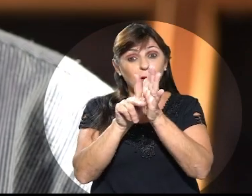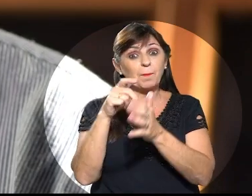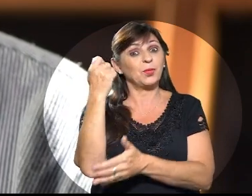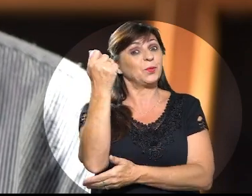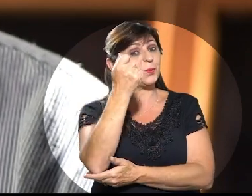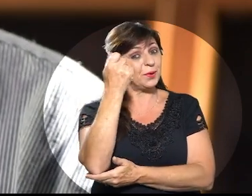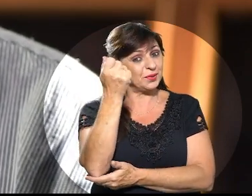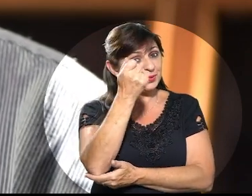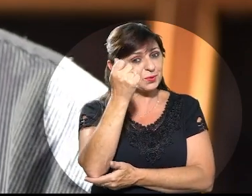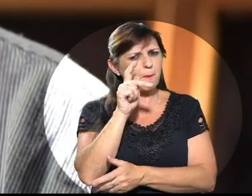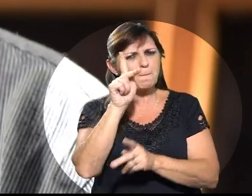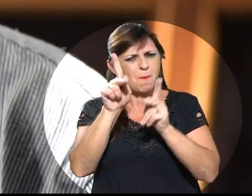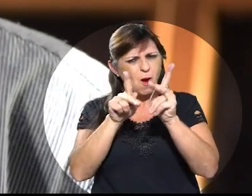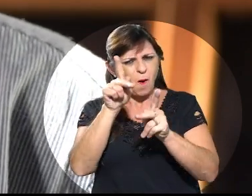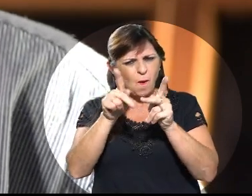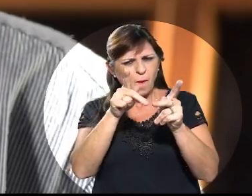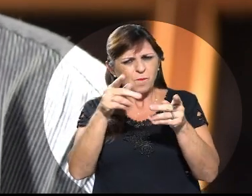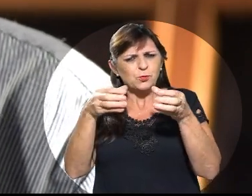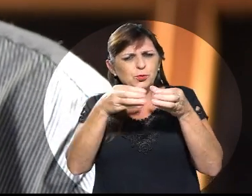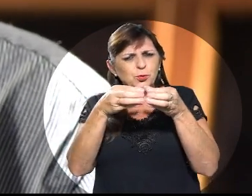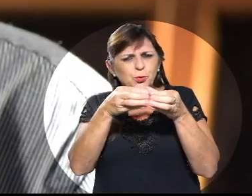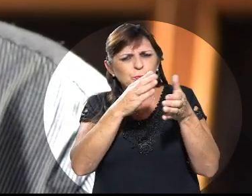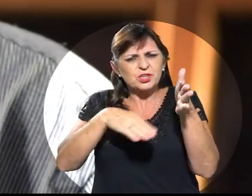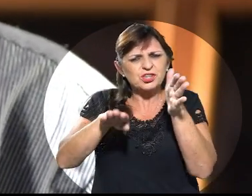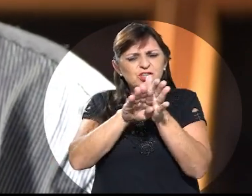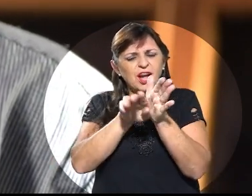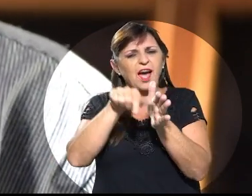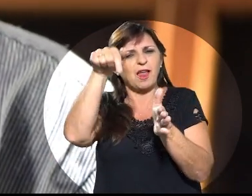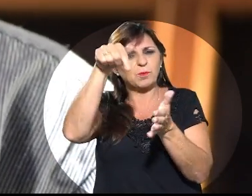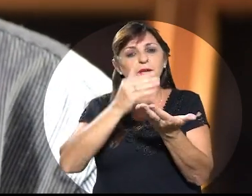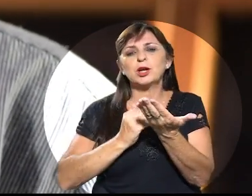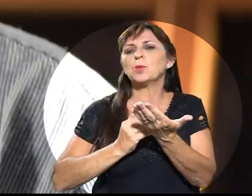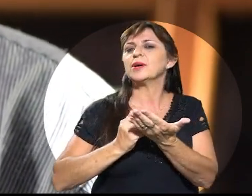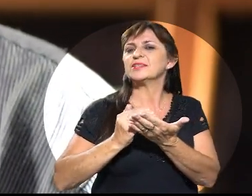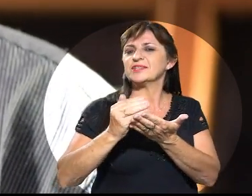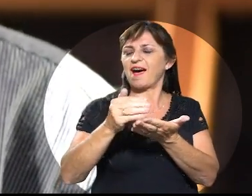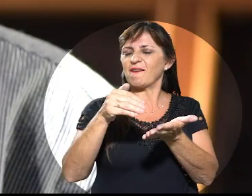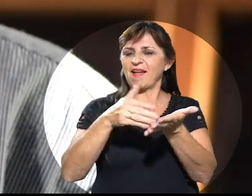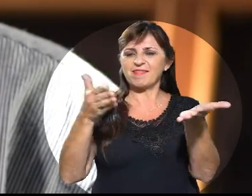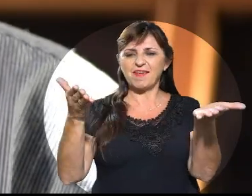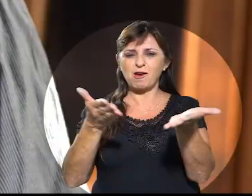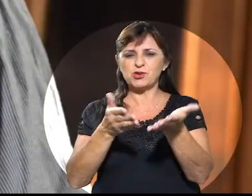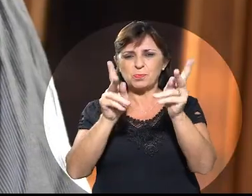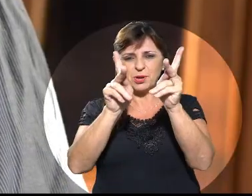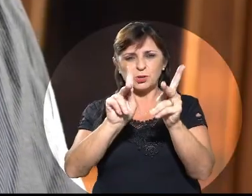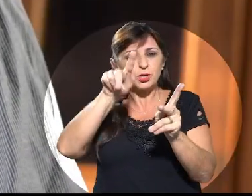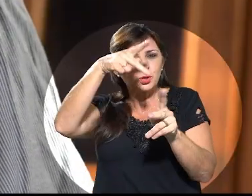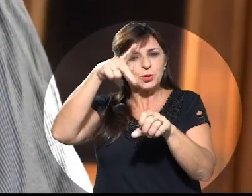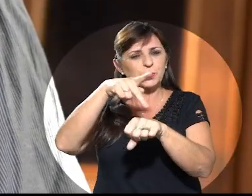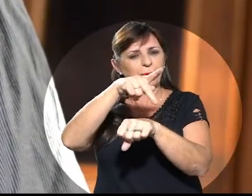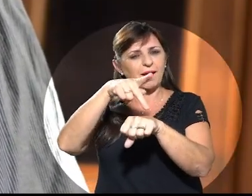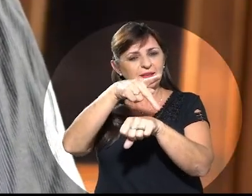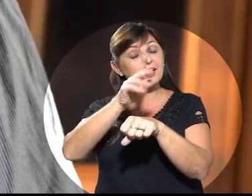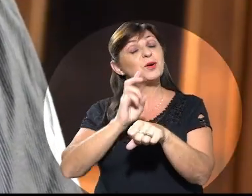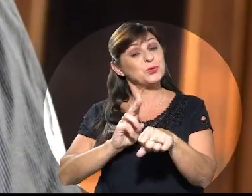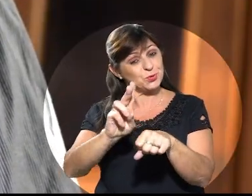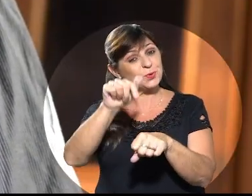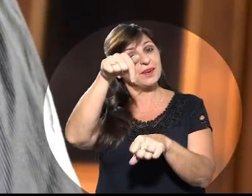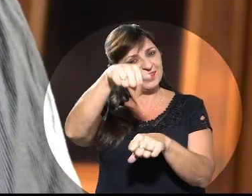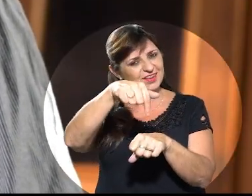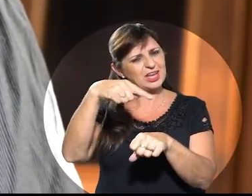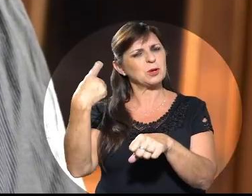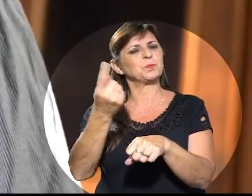povos nativos até os imigrantes que hoje permanecem em nosso estado. Este projeto